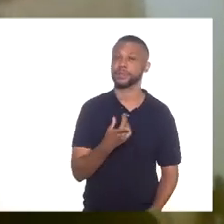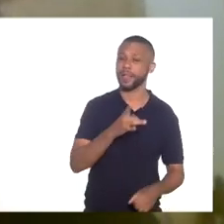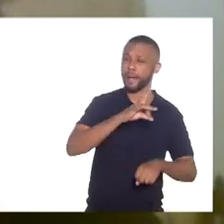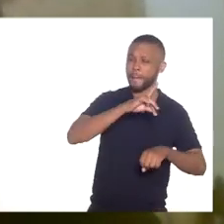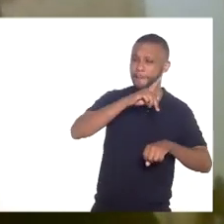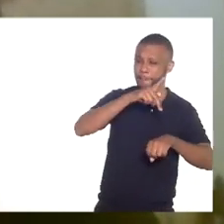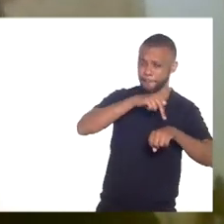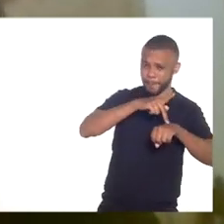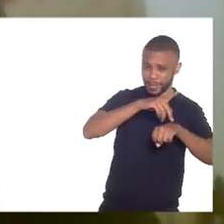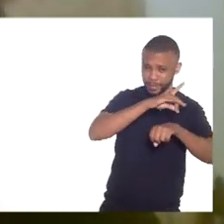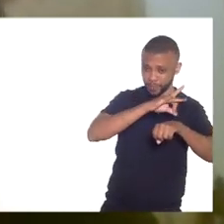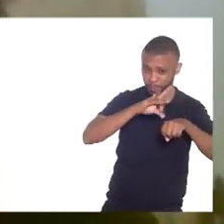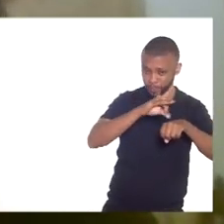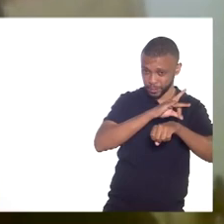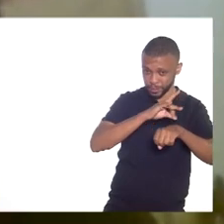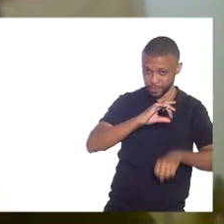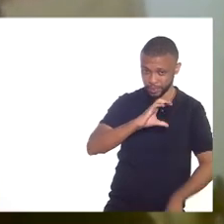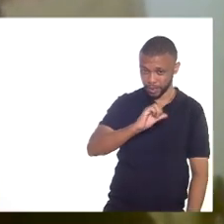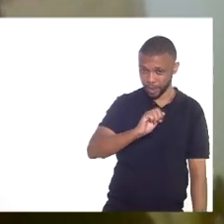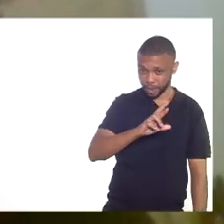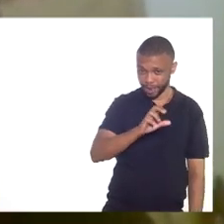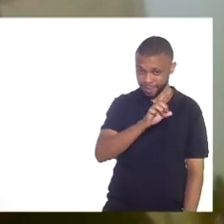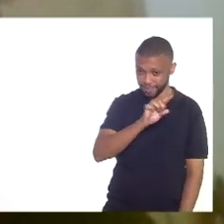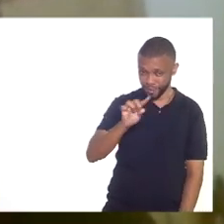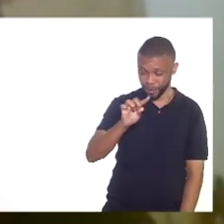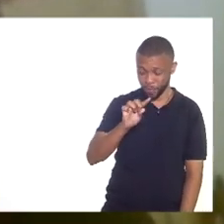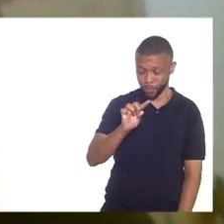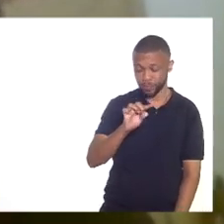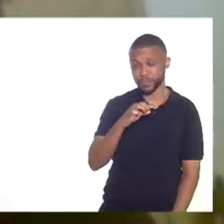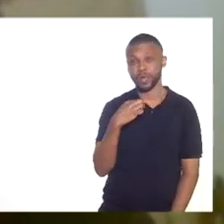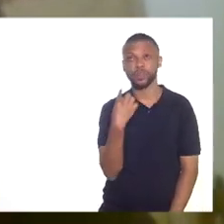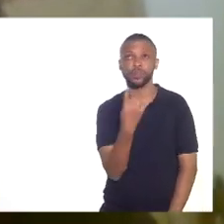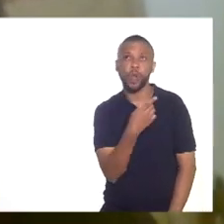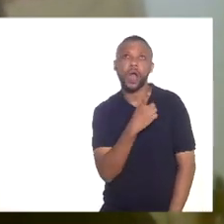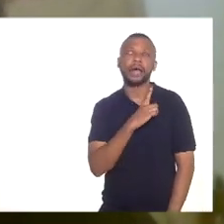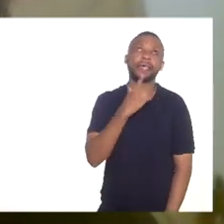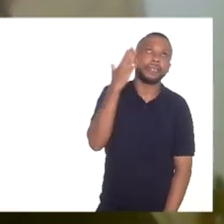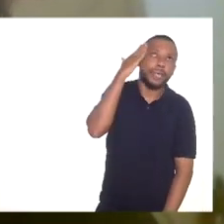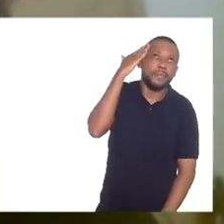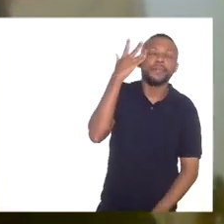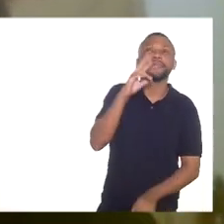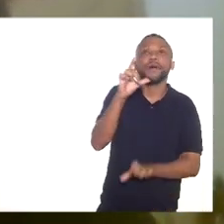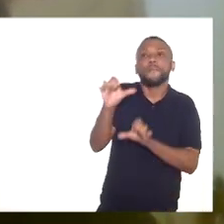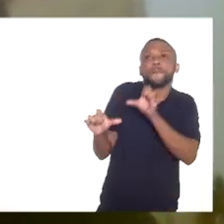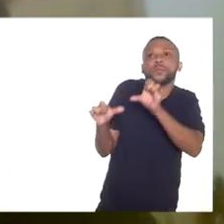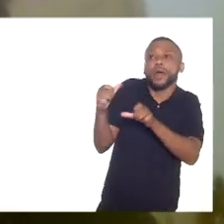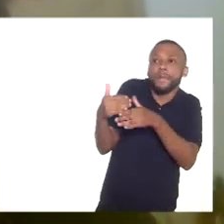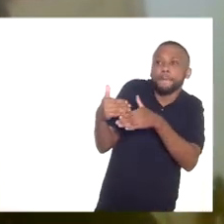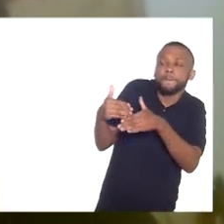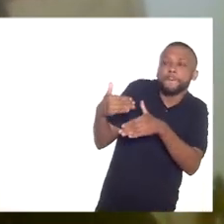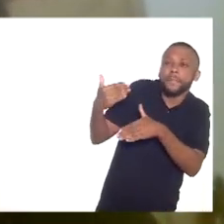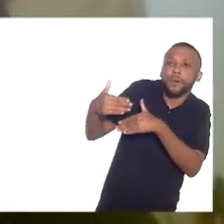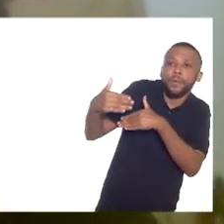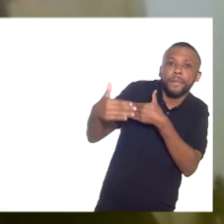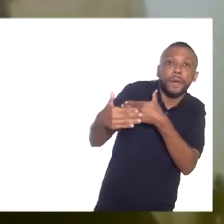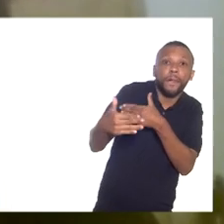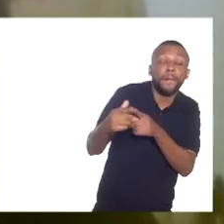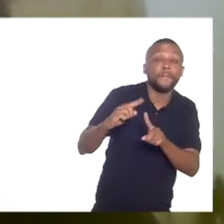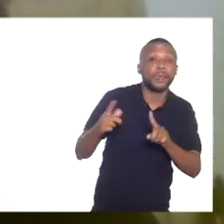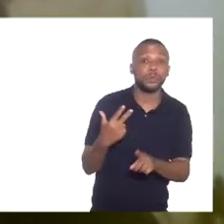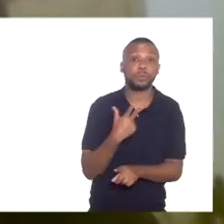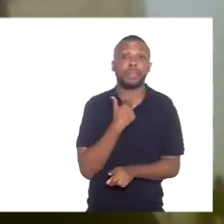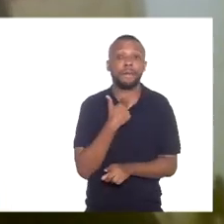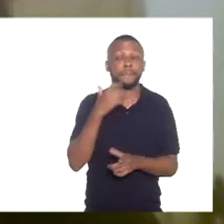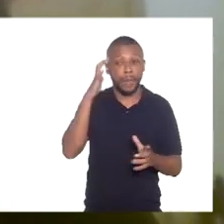nós estejamos em franca transição energética, né, não dá para falar que isso vai acontecer de uma hora para